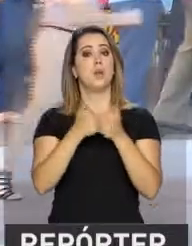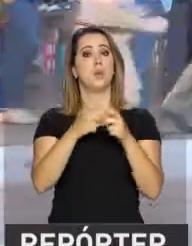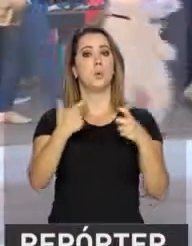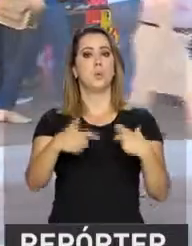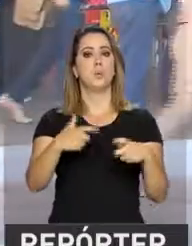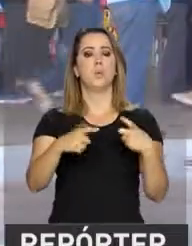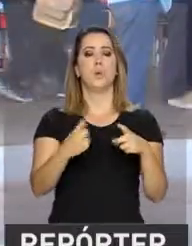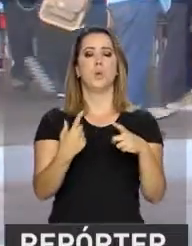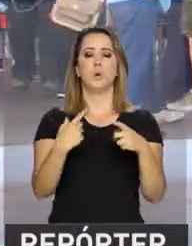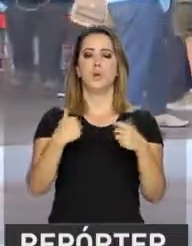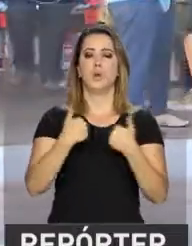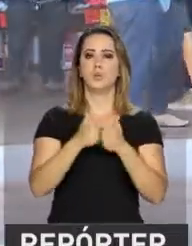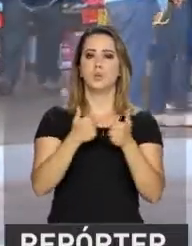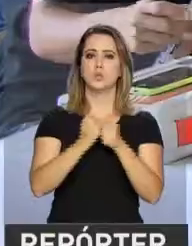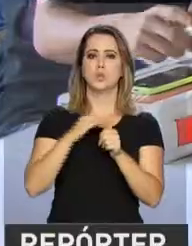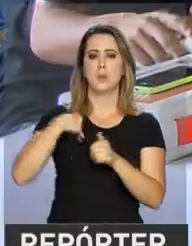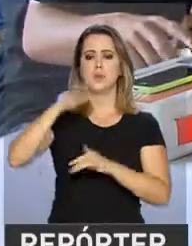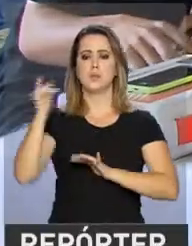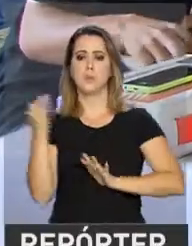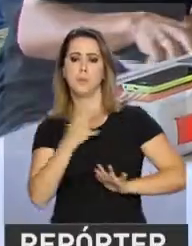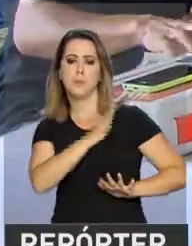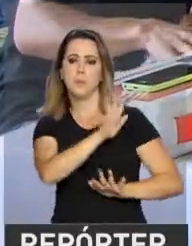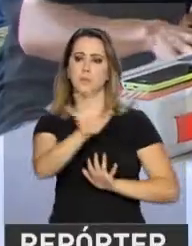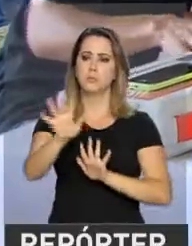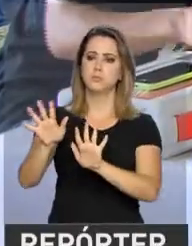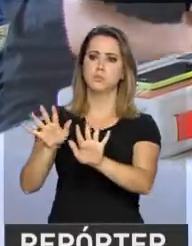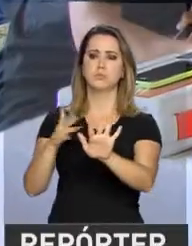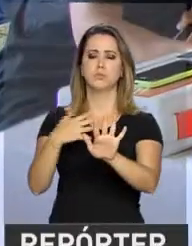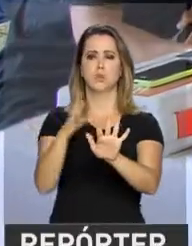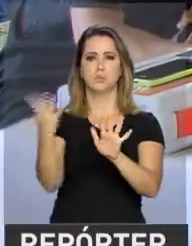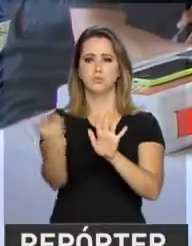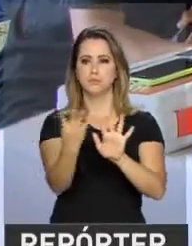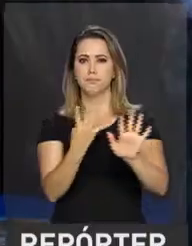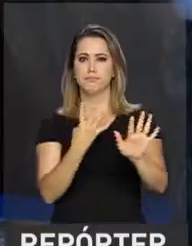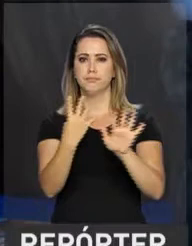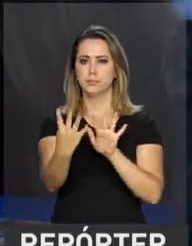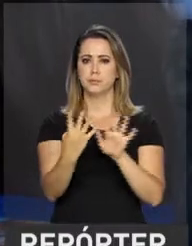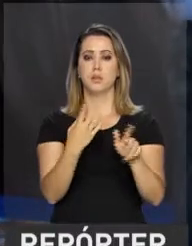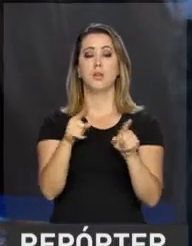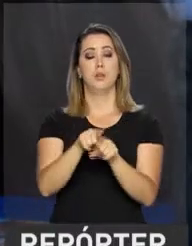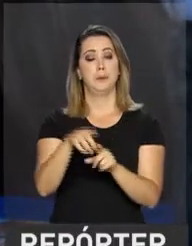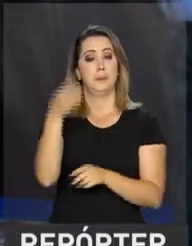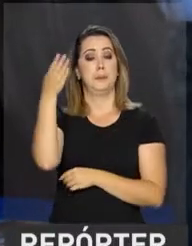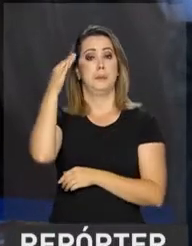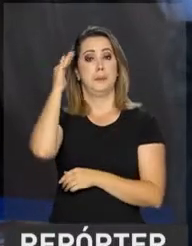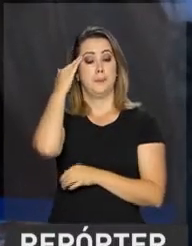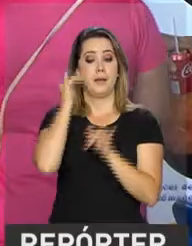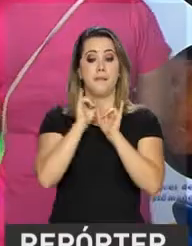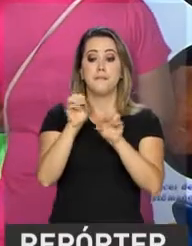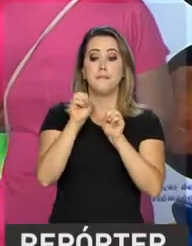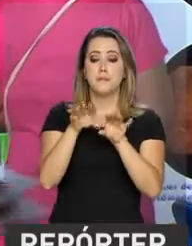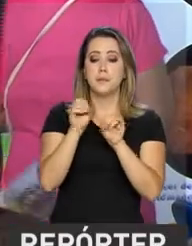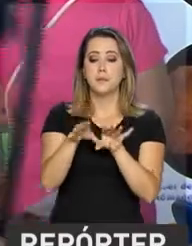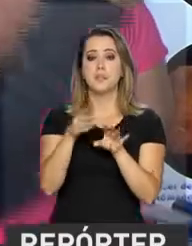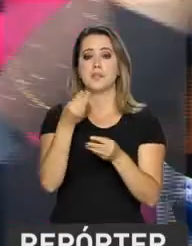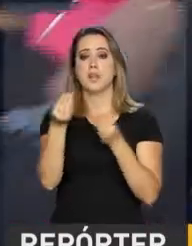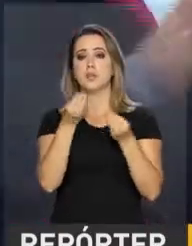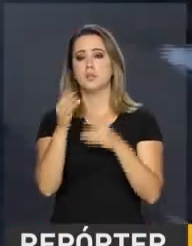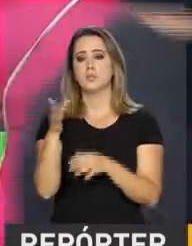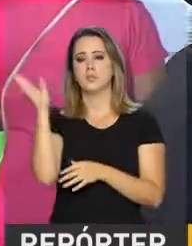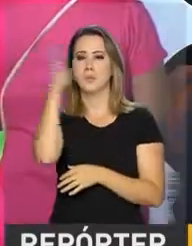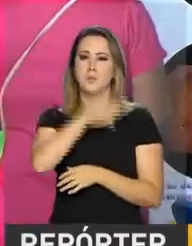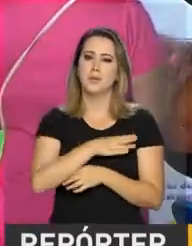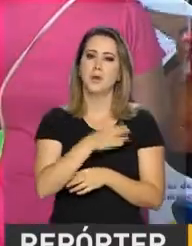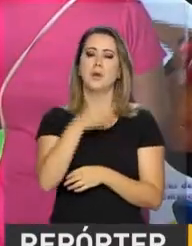locais mais movimentados da cidade, é para conscientizar a população sobre os males causados pelo cigarro. O tabaco hoje já